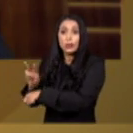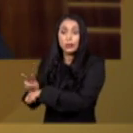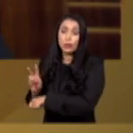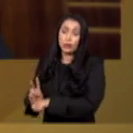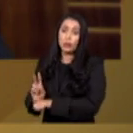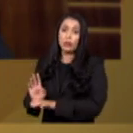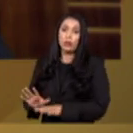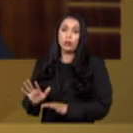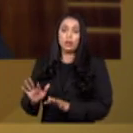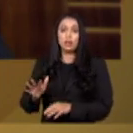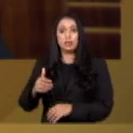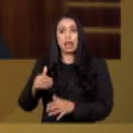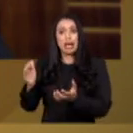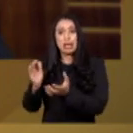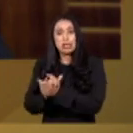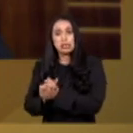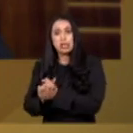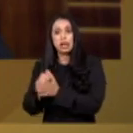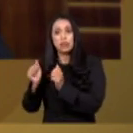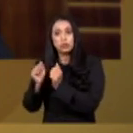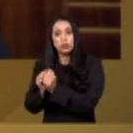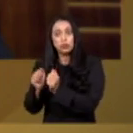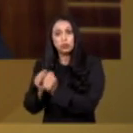cônjuge ou companheiro